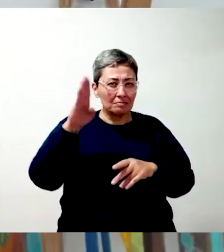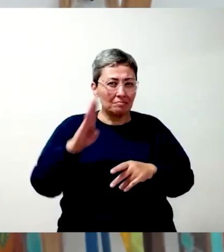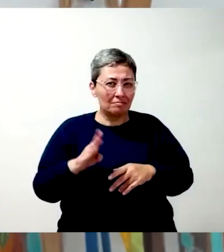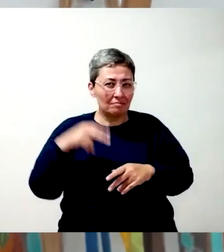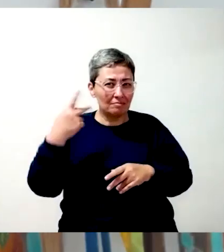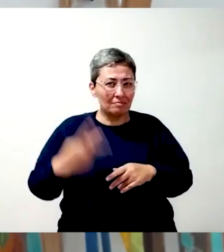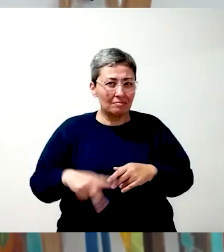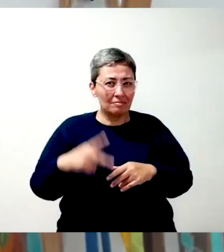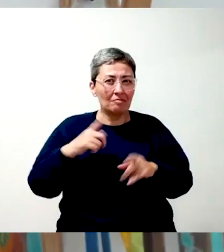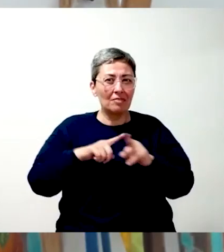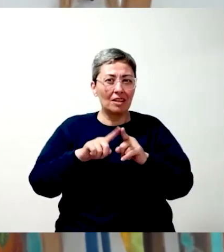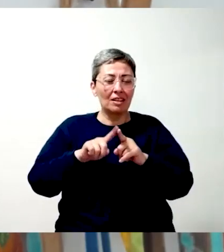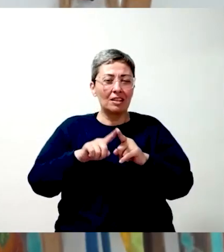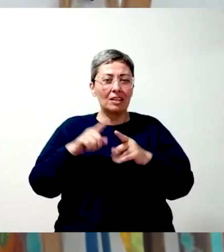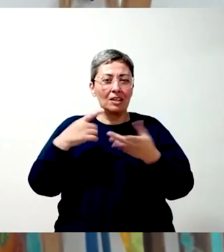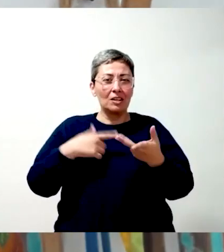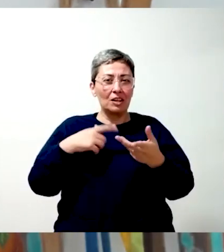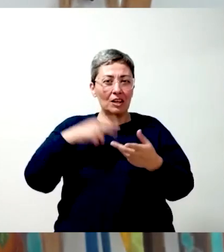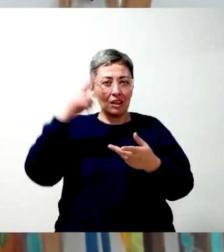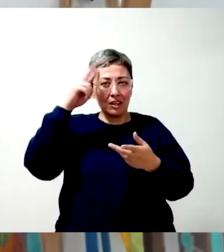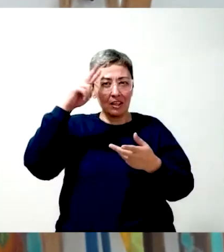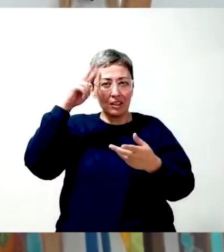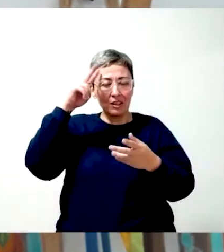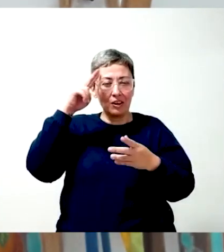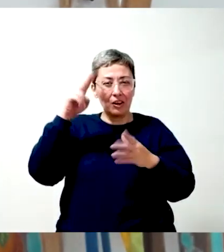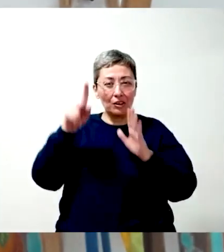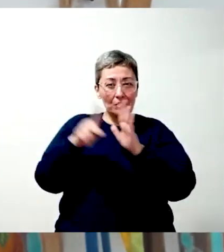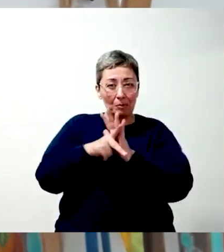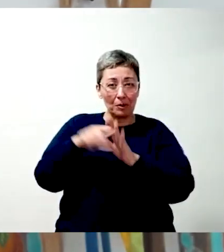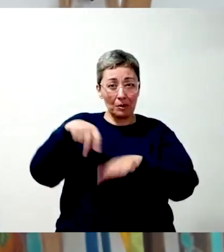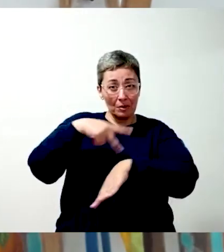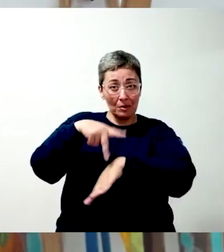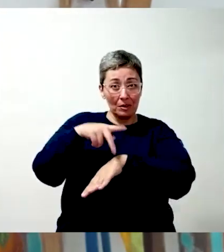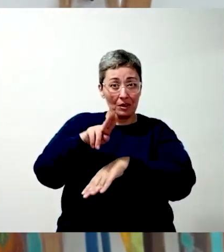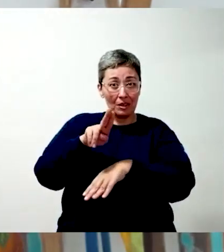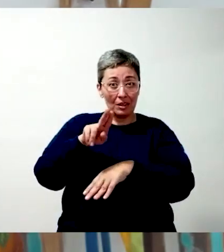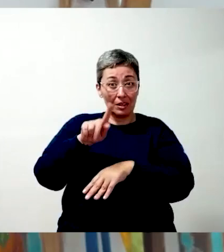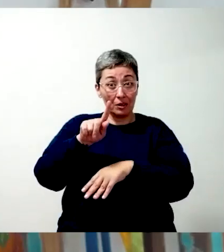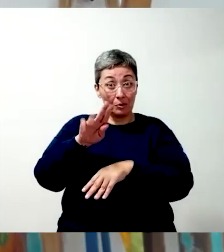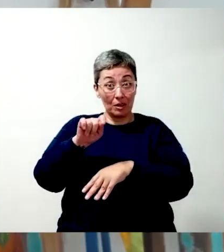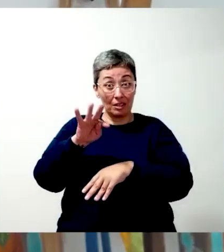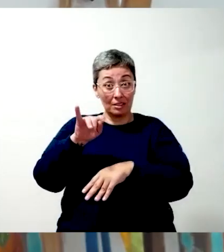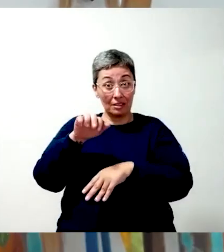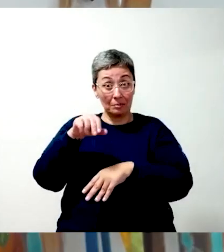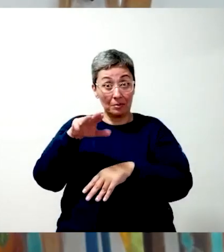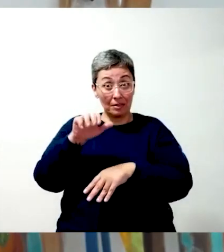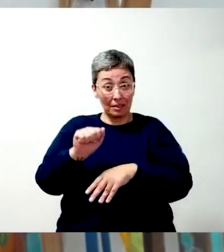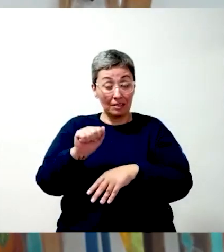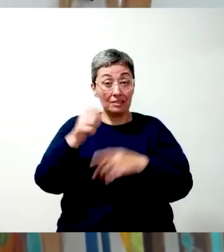popular brasileira com este conto de Guatemala que eu acabei de contar para vocês?